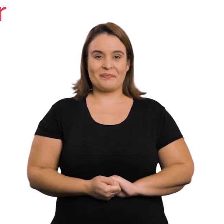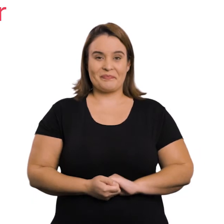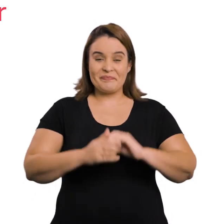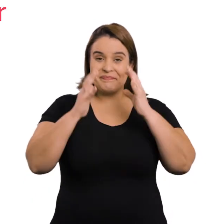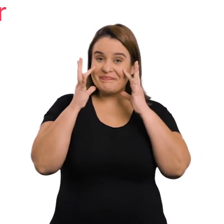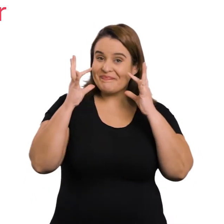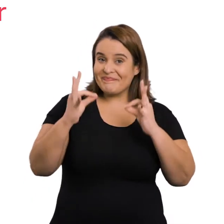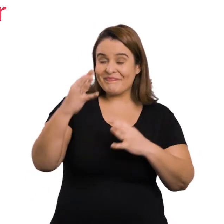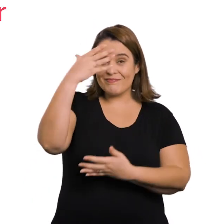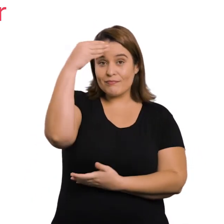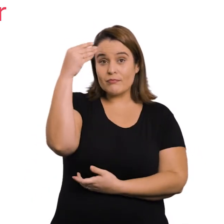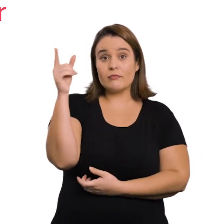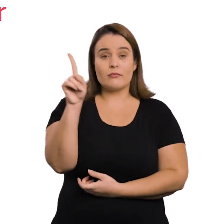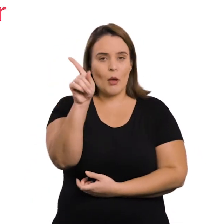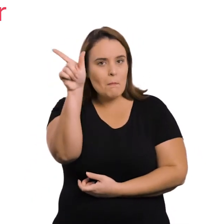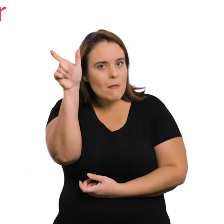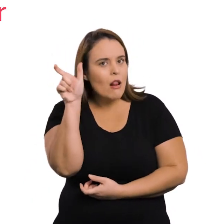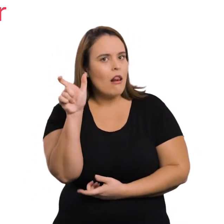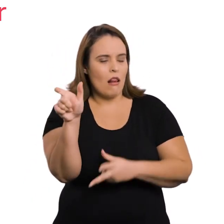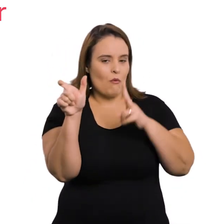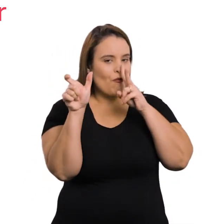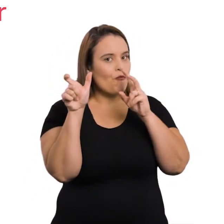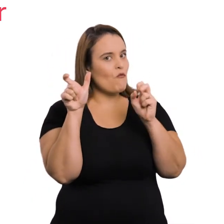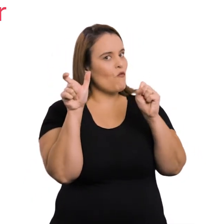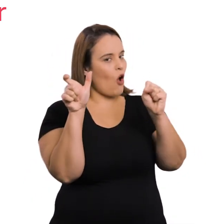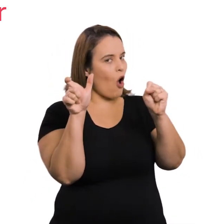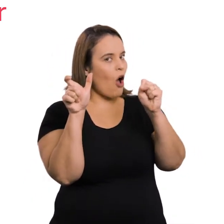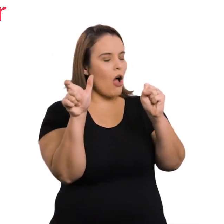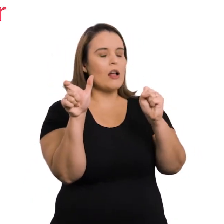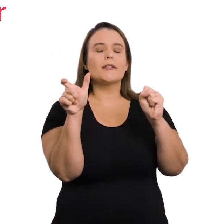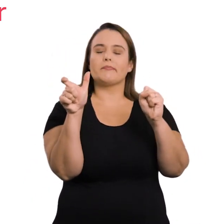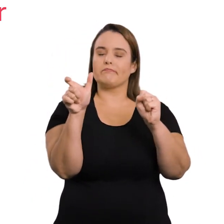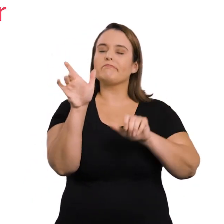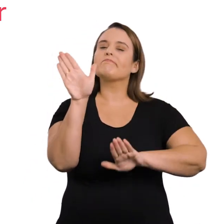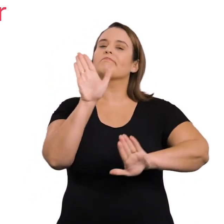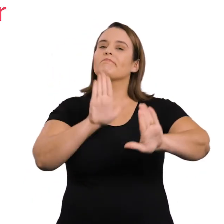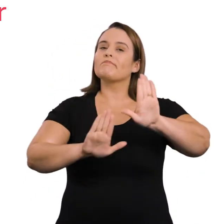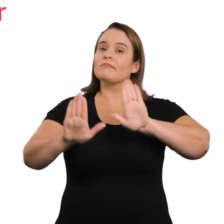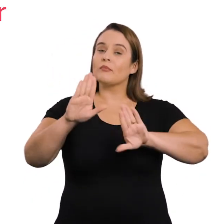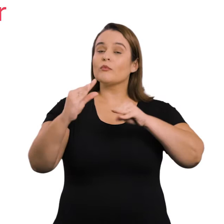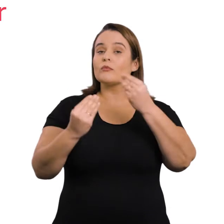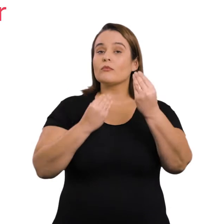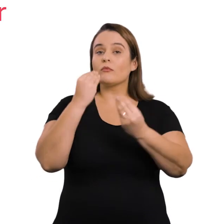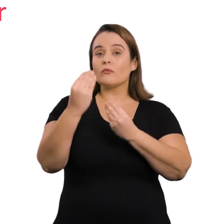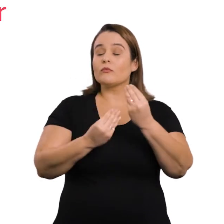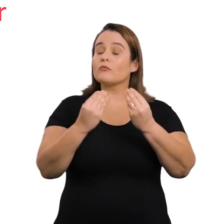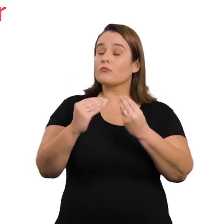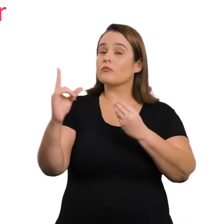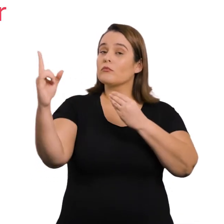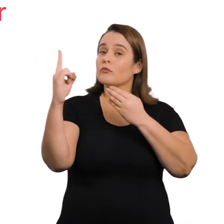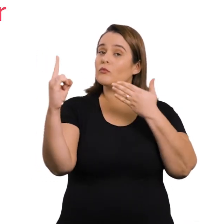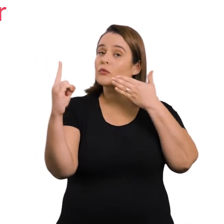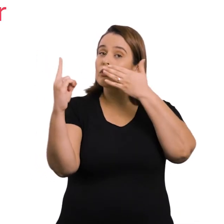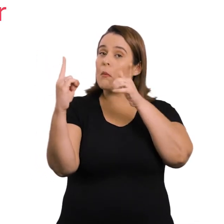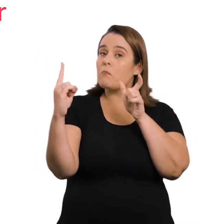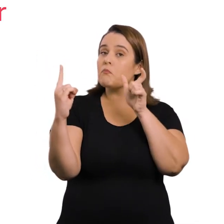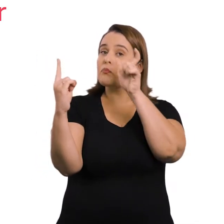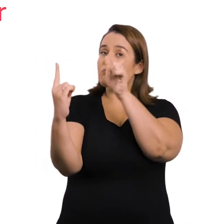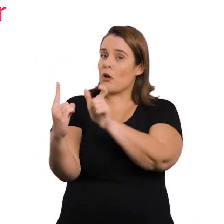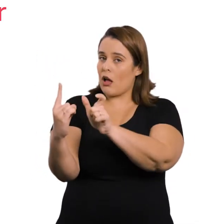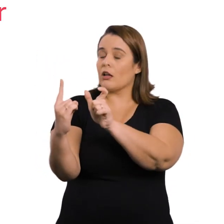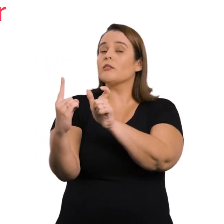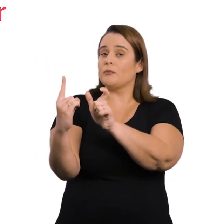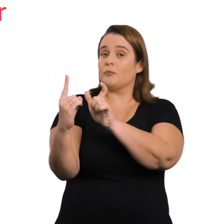Atenção! Não esqueça que as palavras têm força. É preciso tomar cuidado com a forma como nos dirigimos às